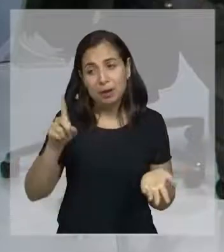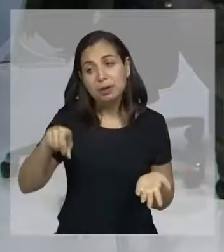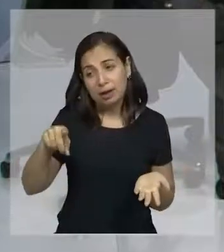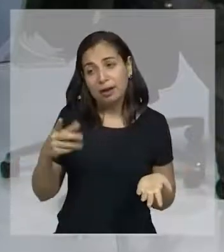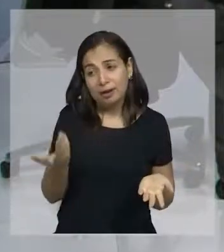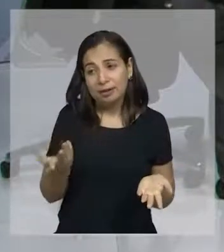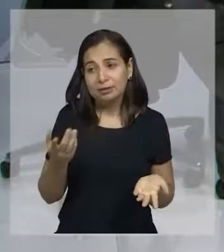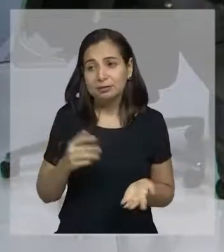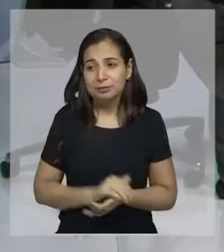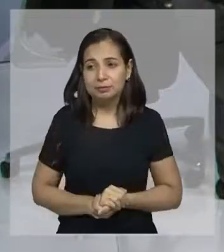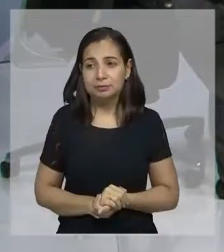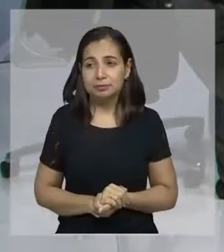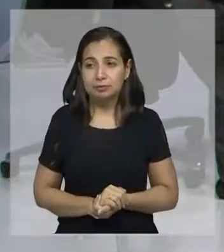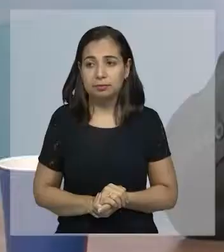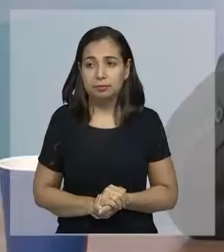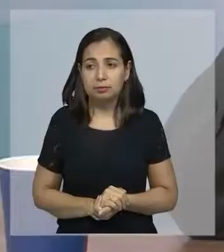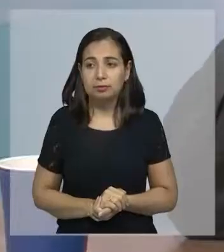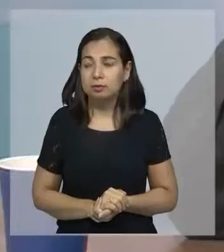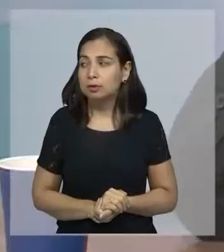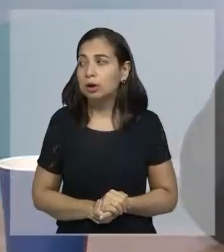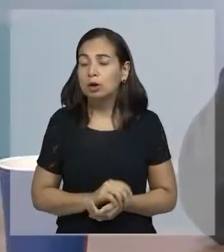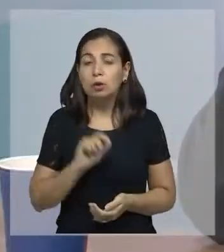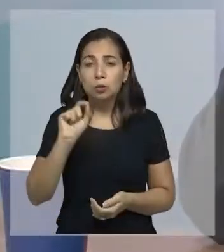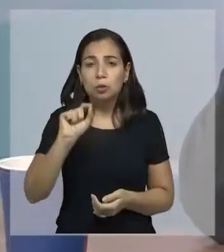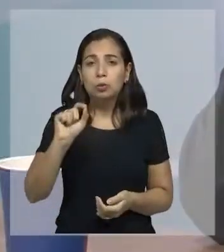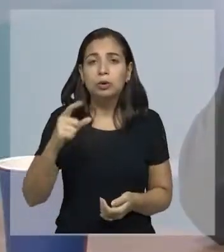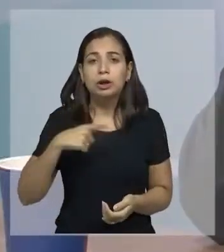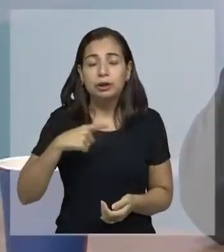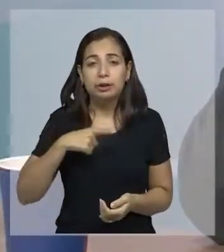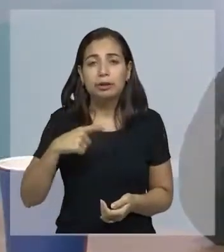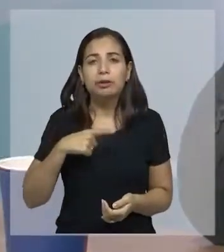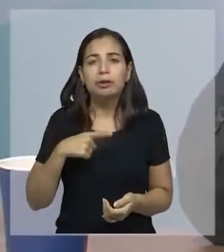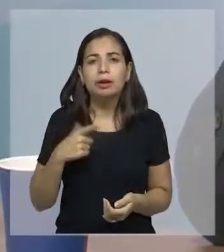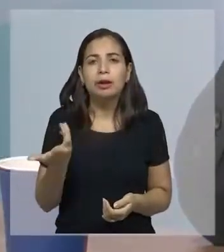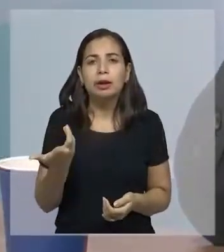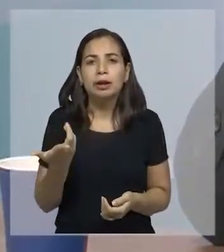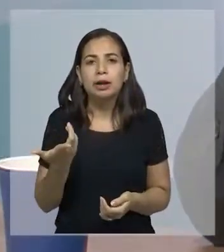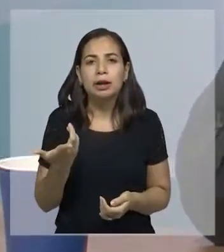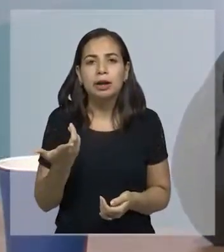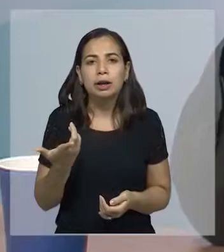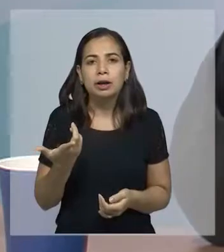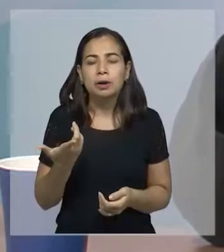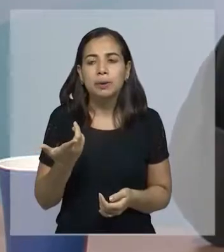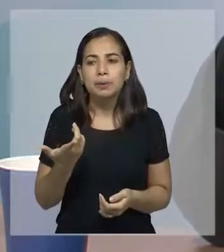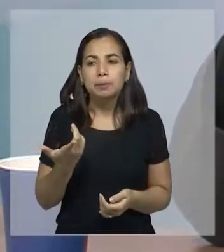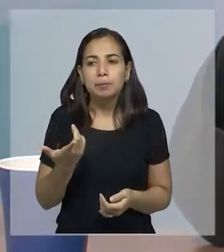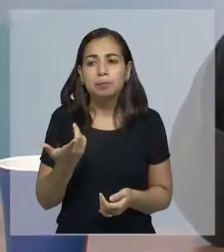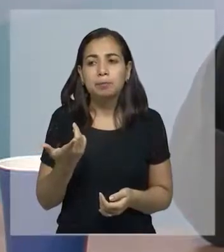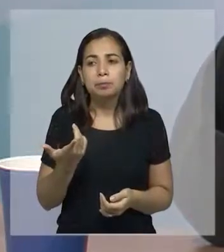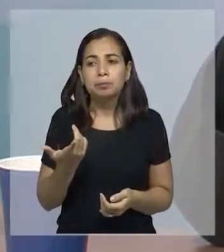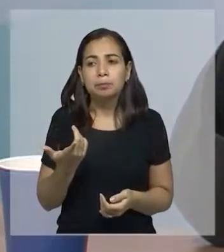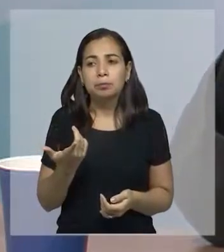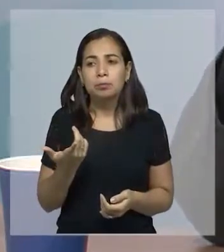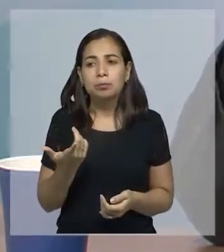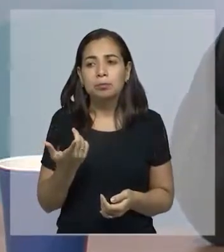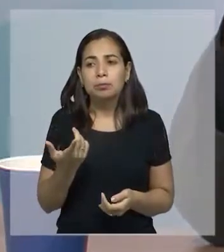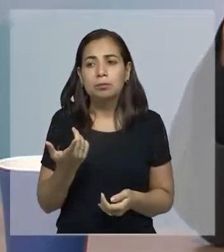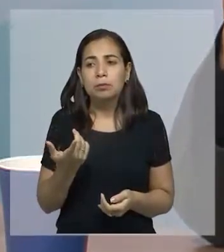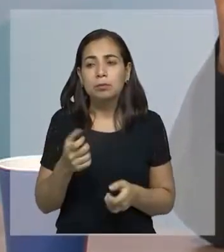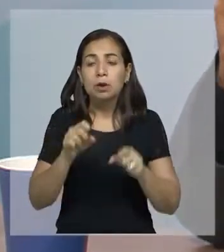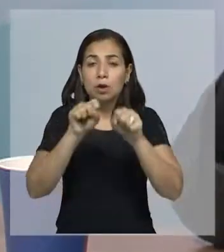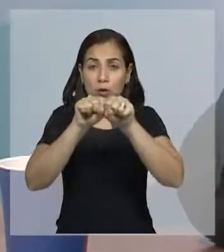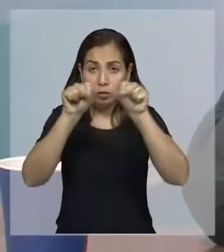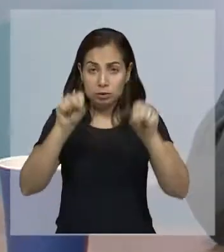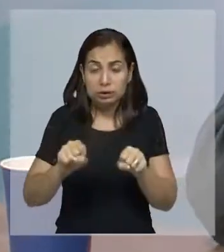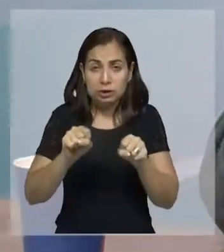que ultrapassa esse contexto, né? Que é o próprio sistema político brasileiro já completamente